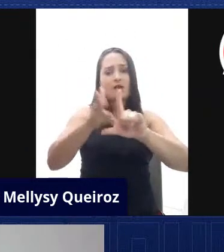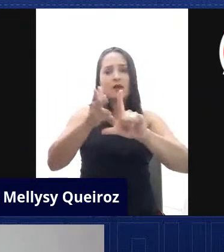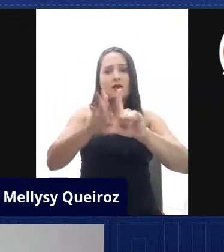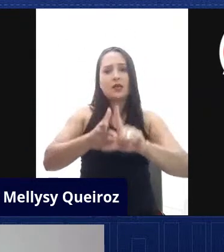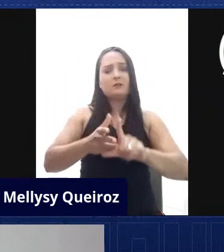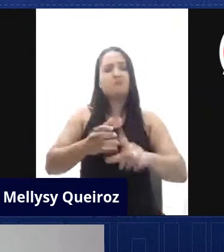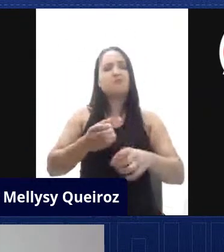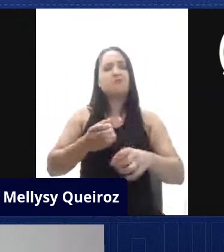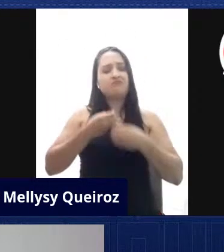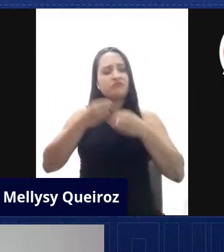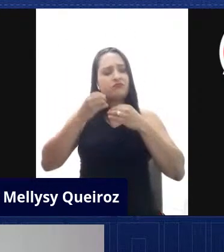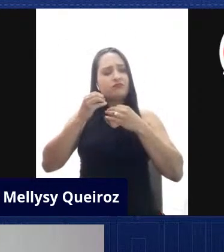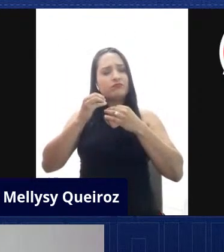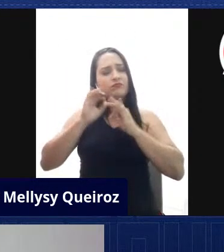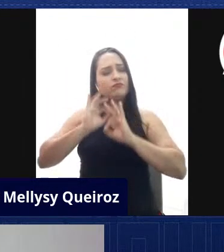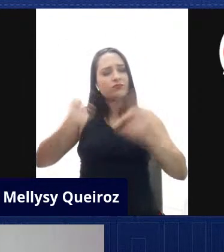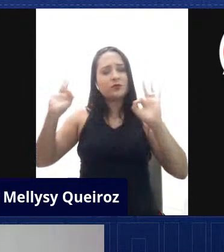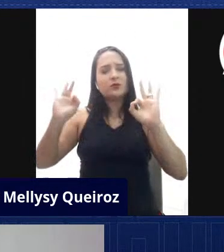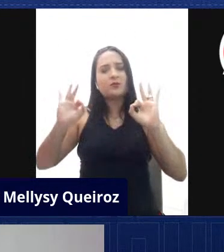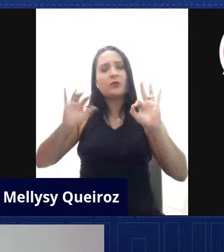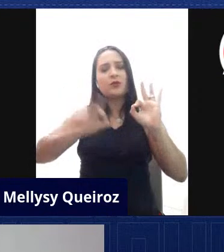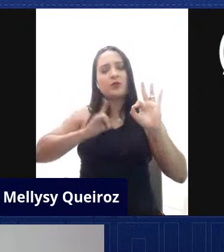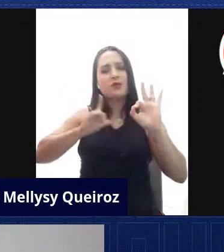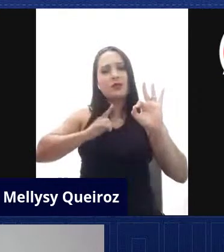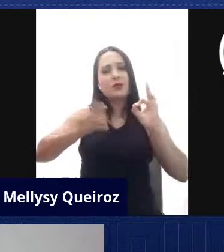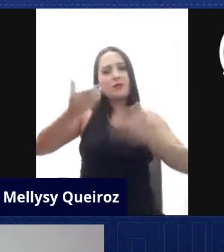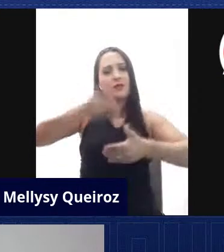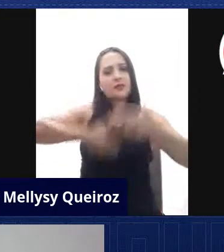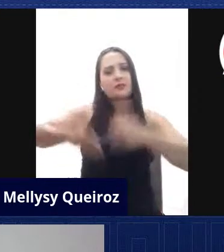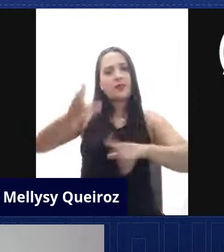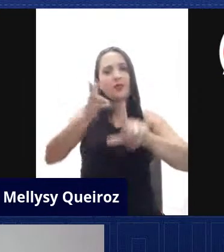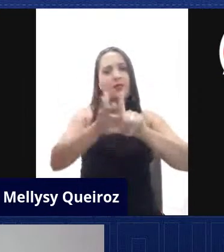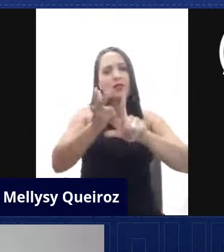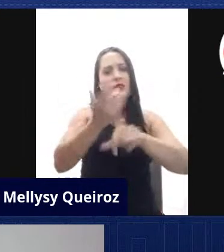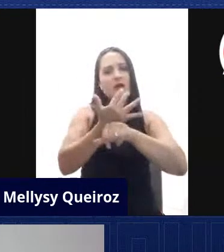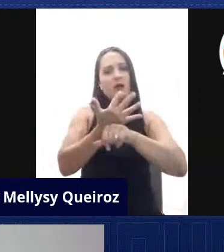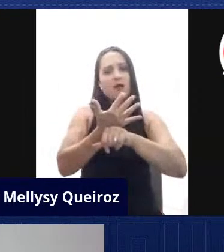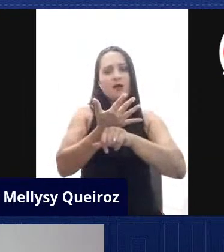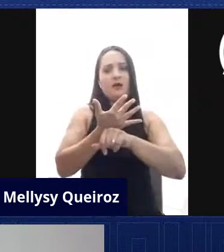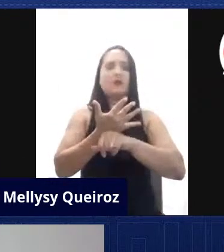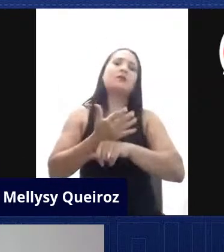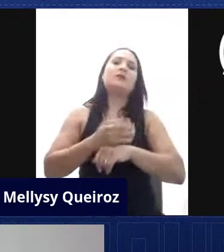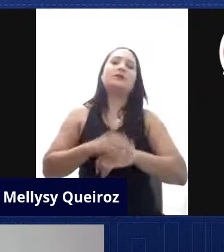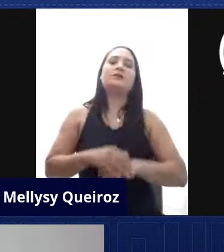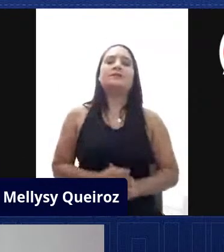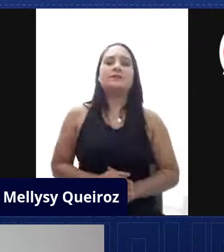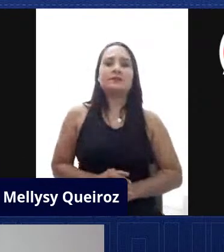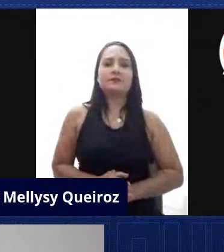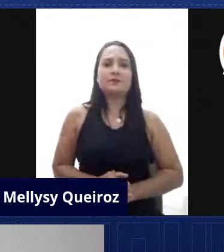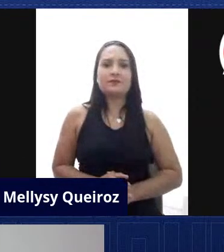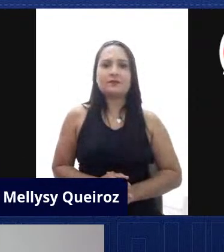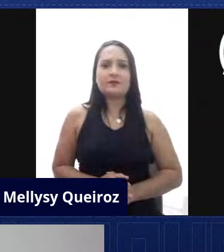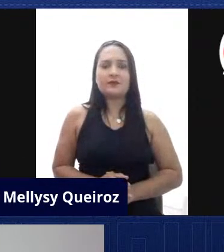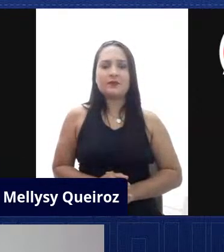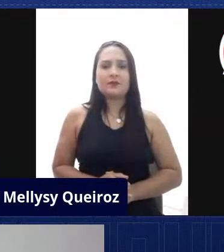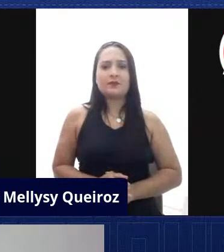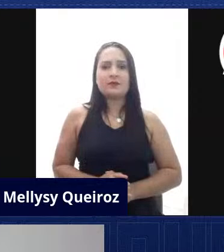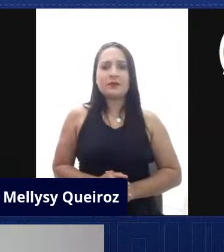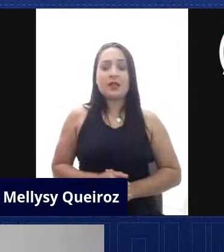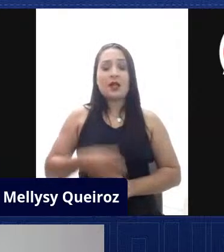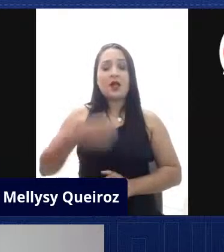Rural Live falando do nosso projeto. Como a professora Letícia falou no início, esse projeto ele surgiu